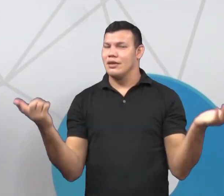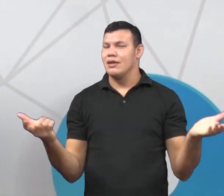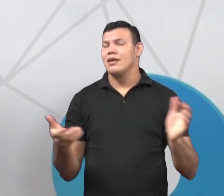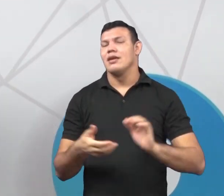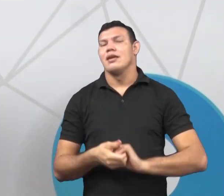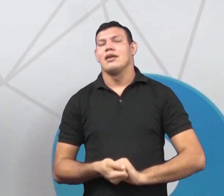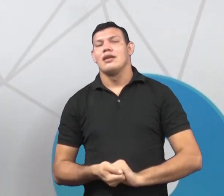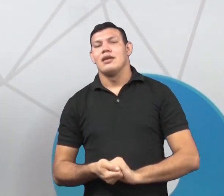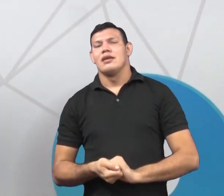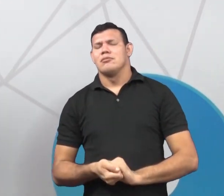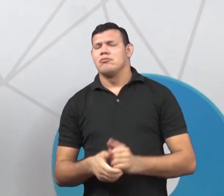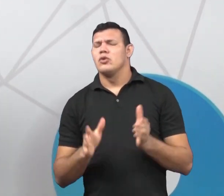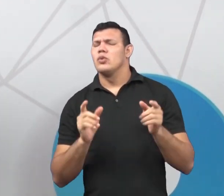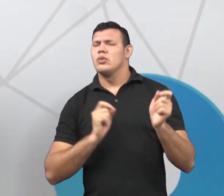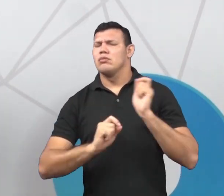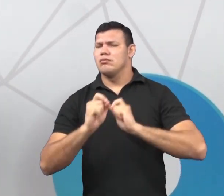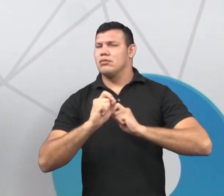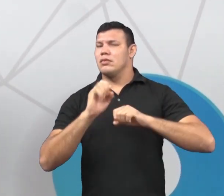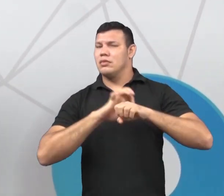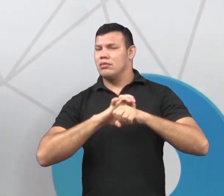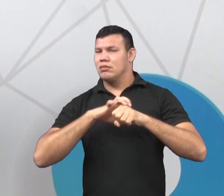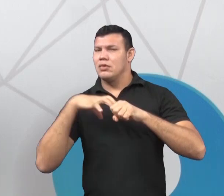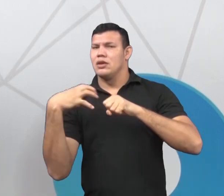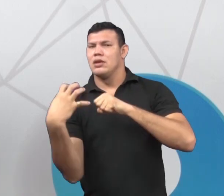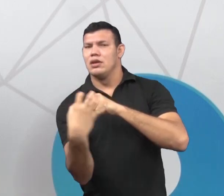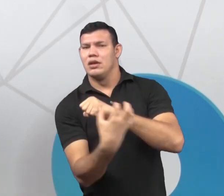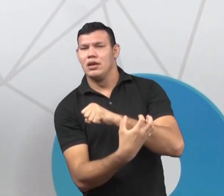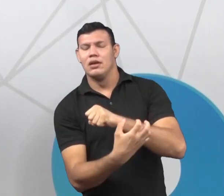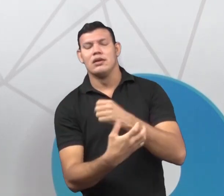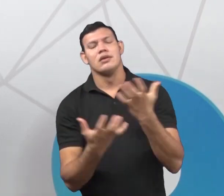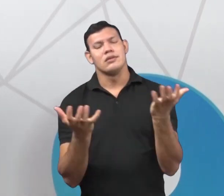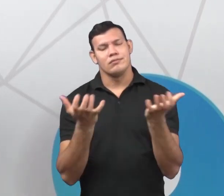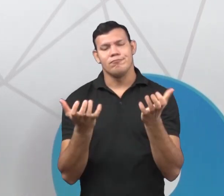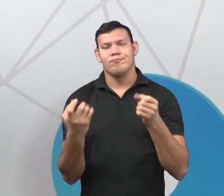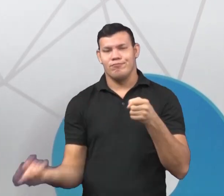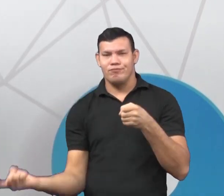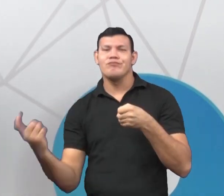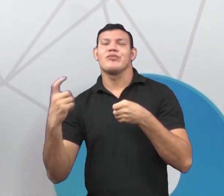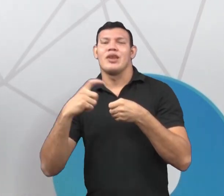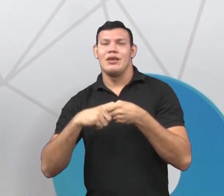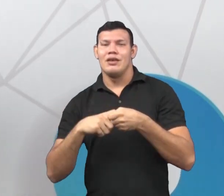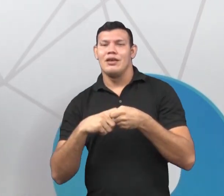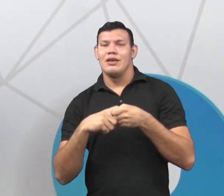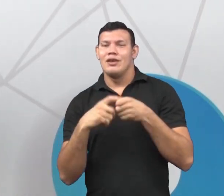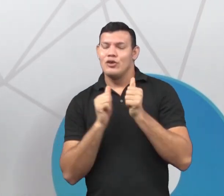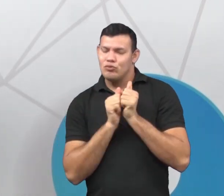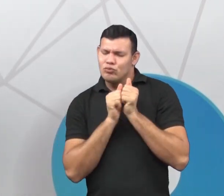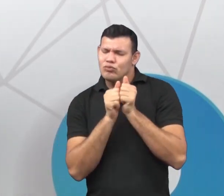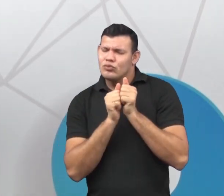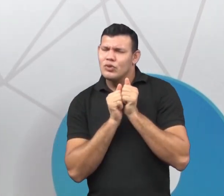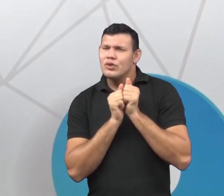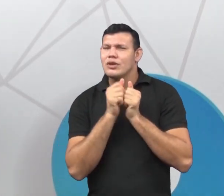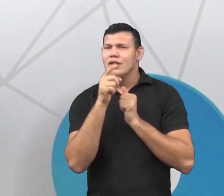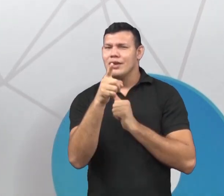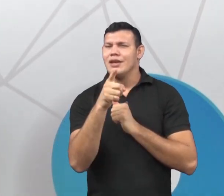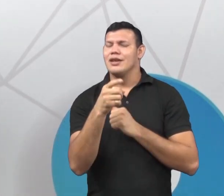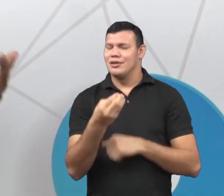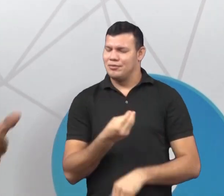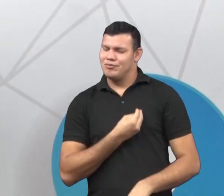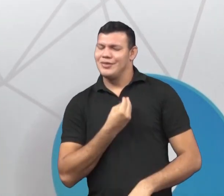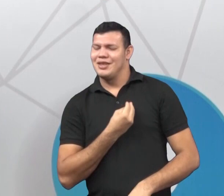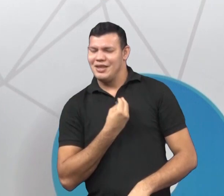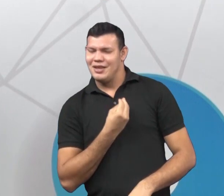atento em relação ao coronavírus, porque em breve queremos estar junto com você e você precisa estar vivo